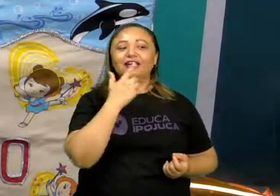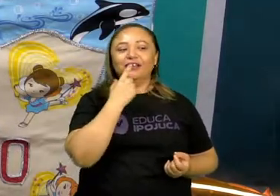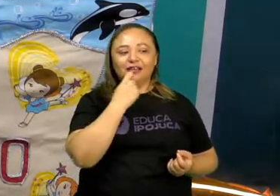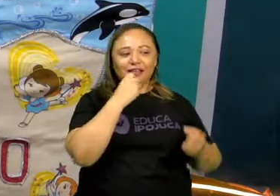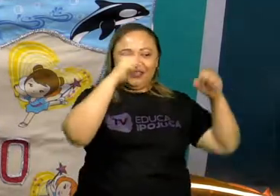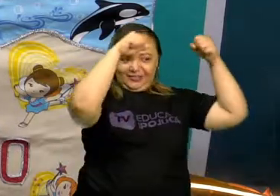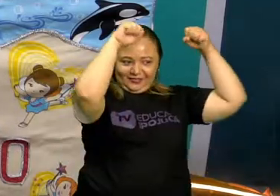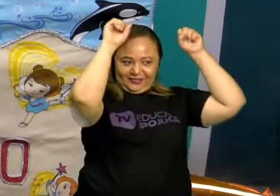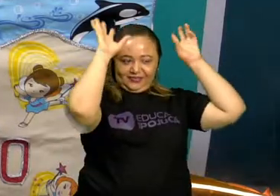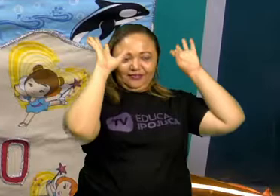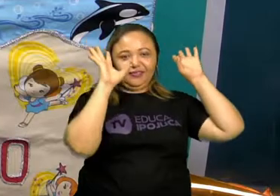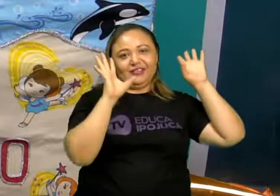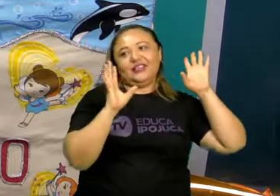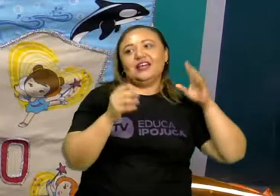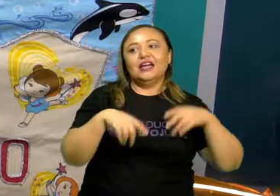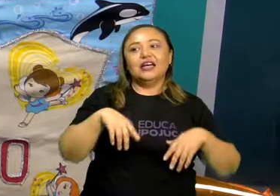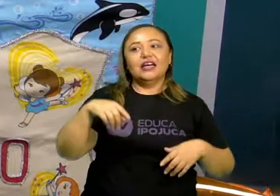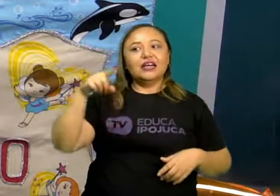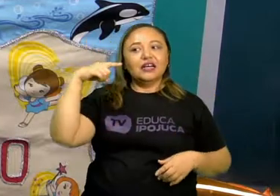mesmo. Caixinhos Dourado